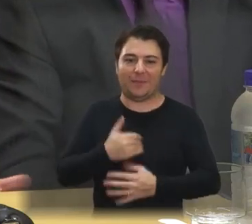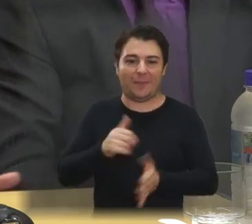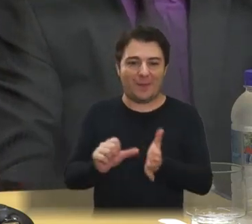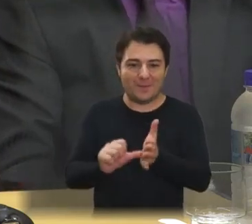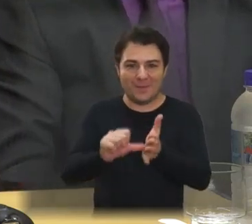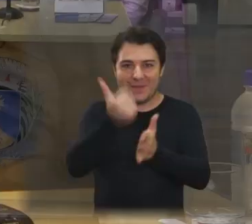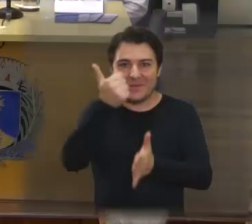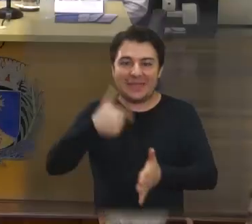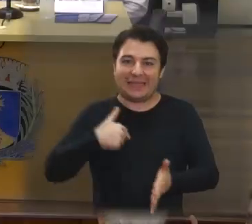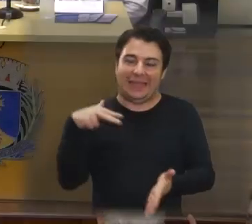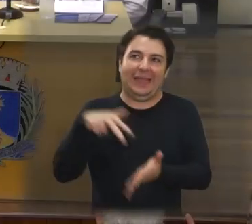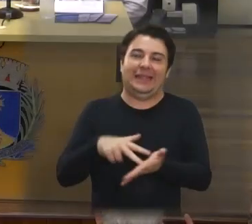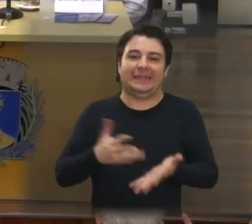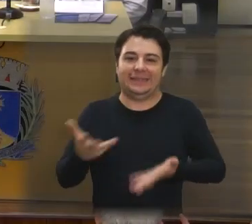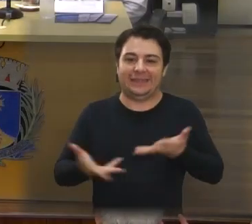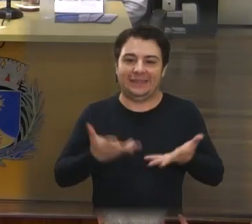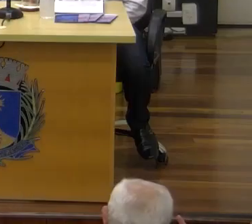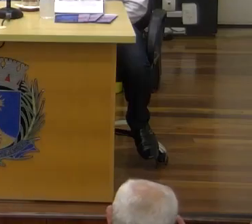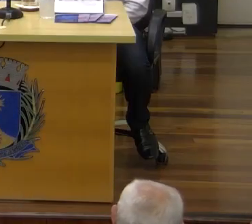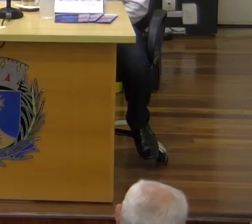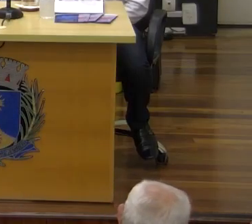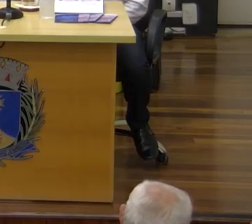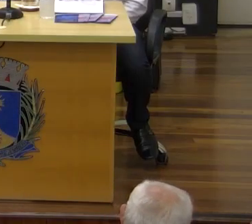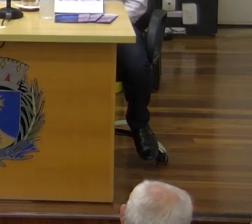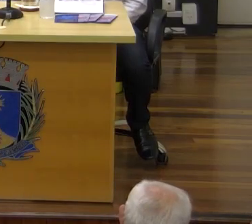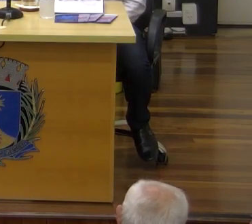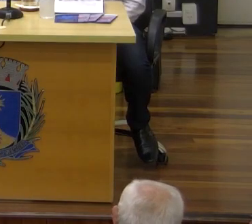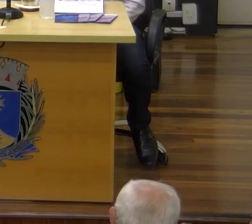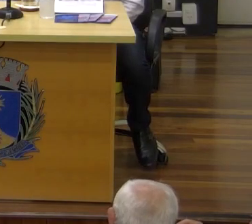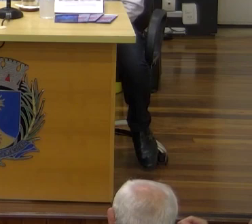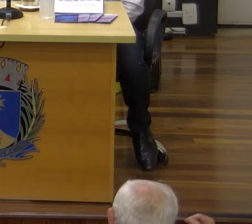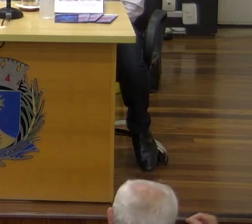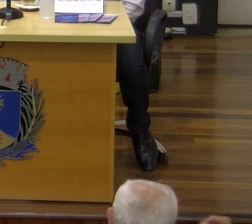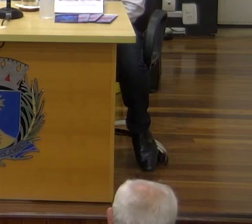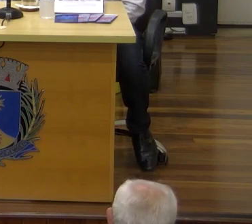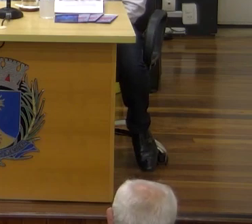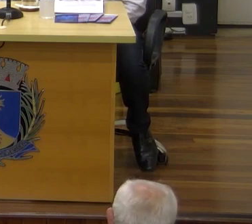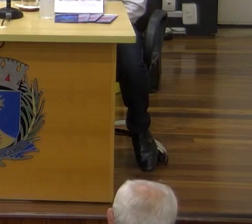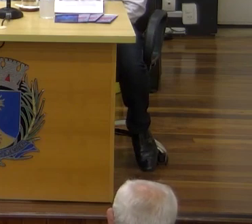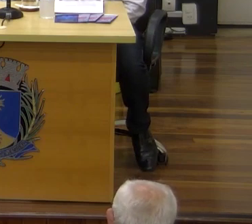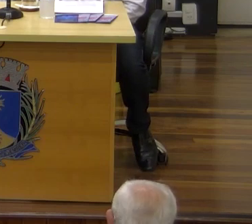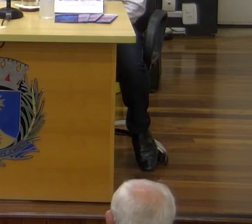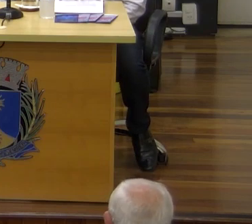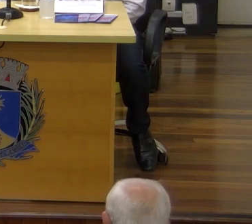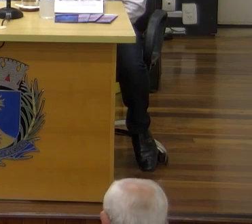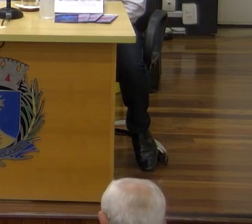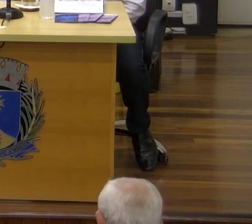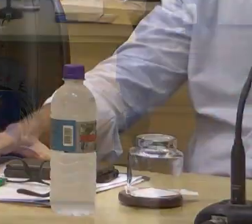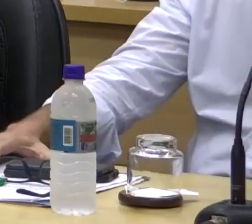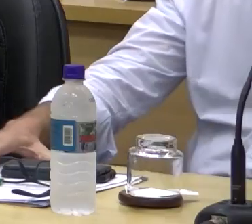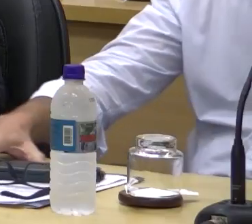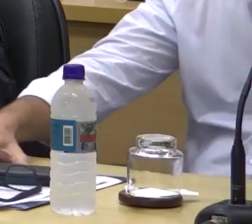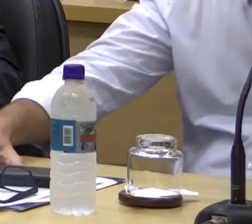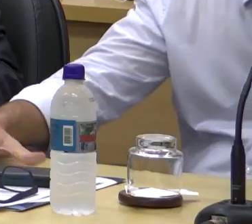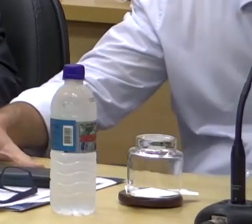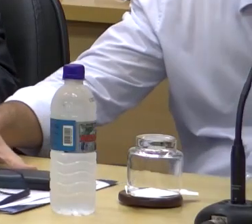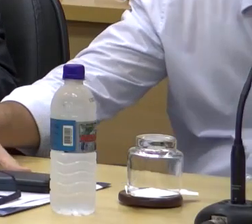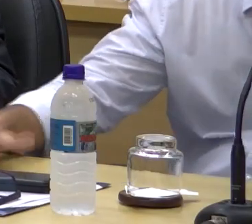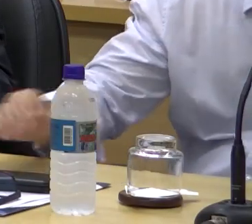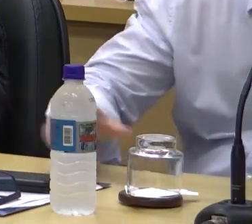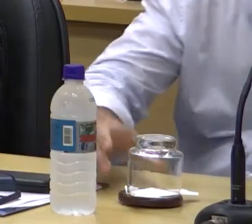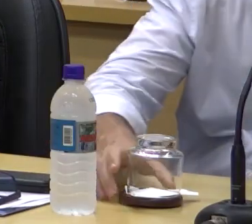a primeira vez com microfone na frente passar palavra do senhor Mário frasson